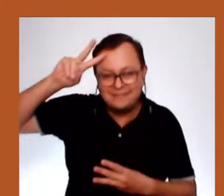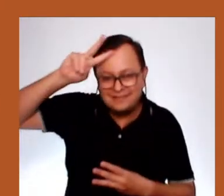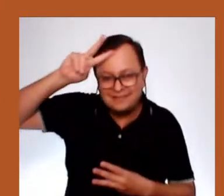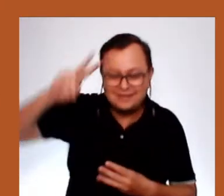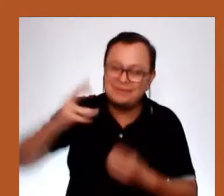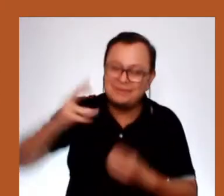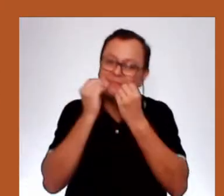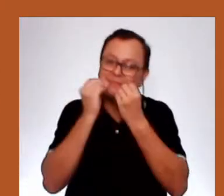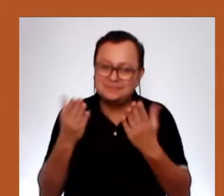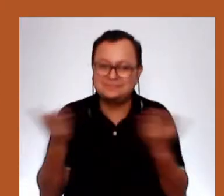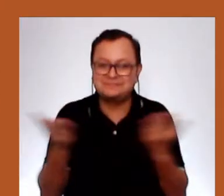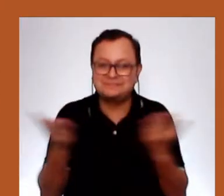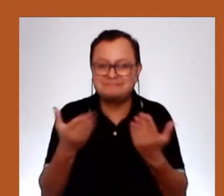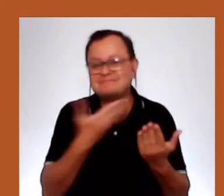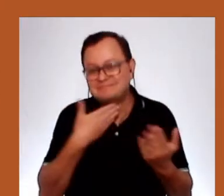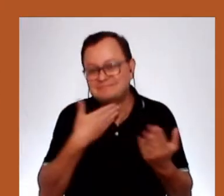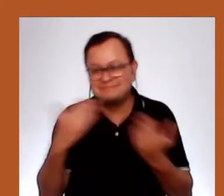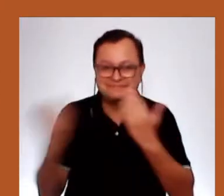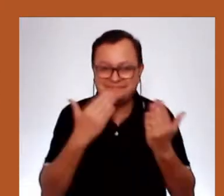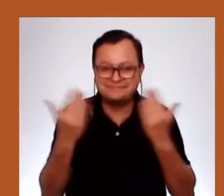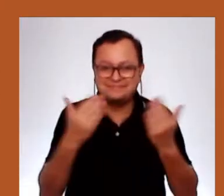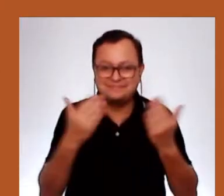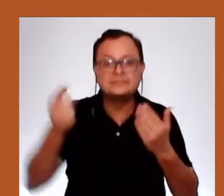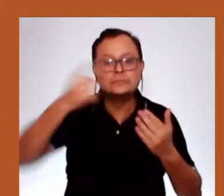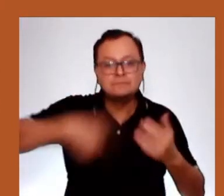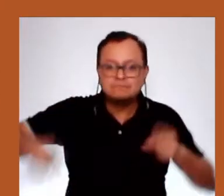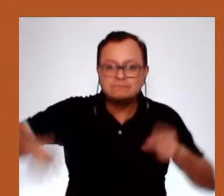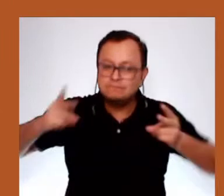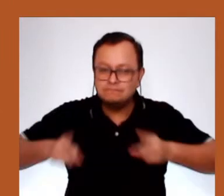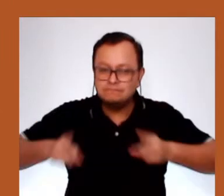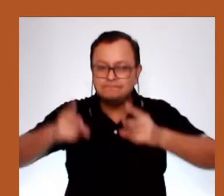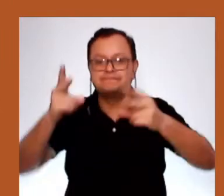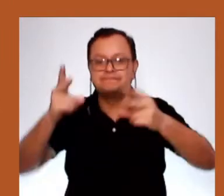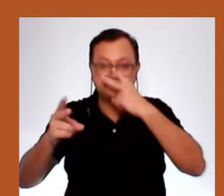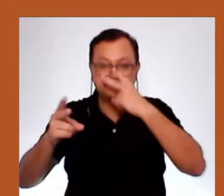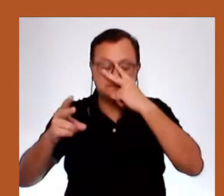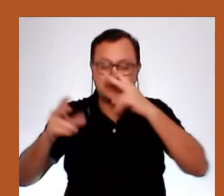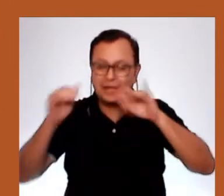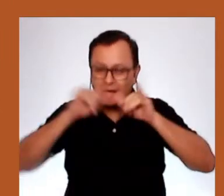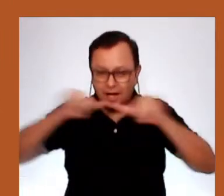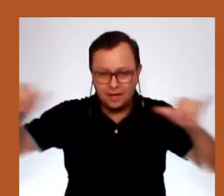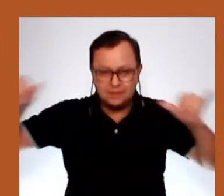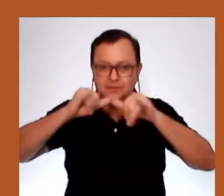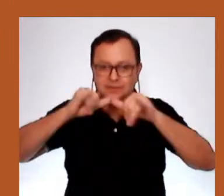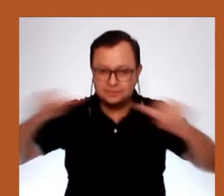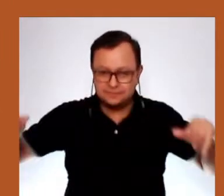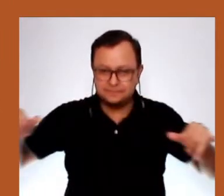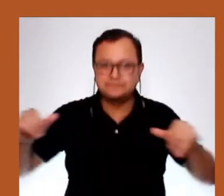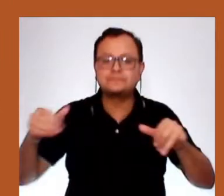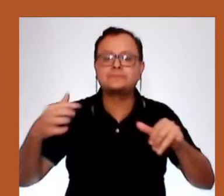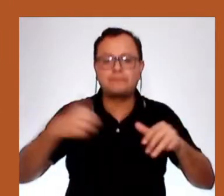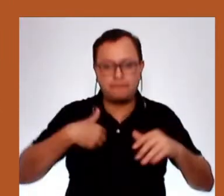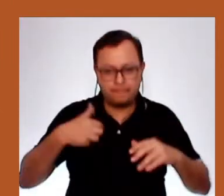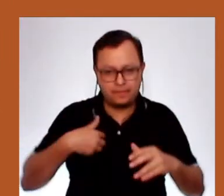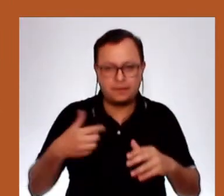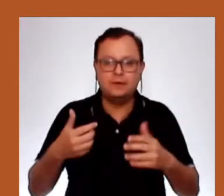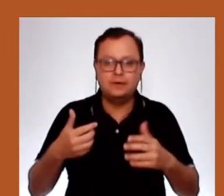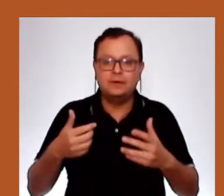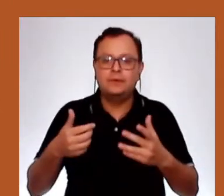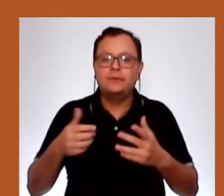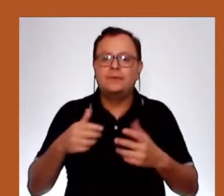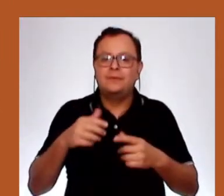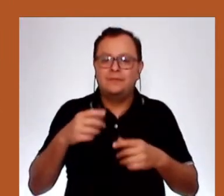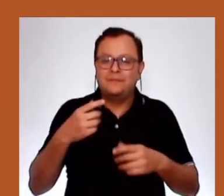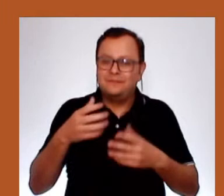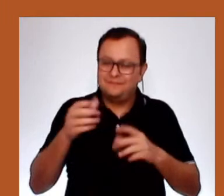esse papo, foi muito bom que a gente continue fazendo esse trabalho de divulgação. Mais uma vez eu me coloco aqui como super fã desse